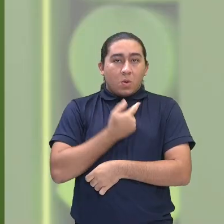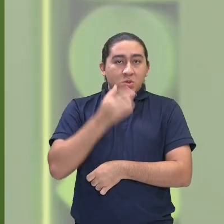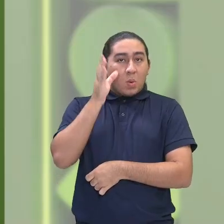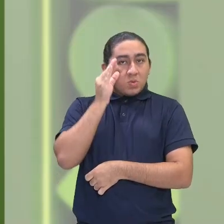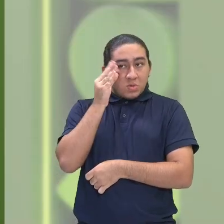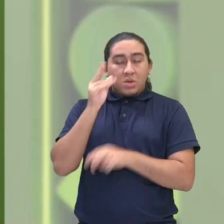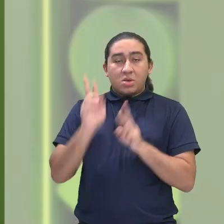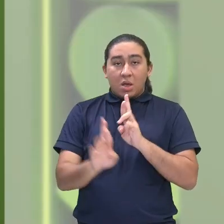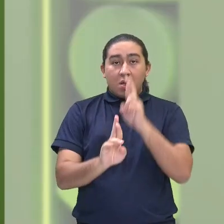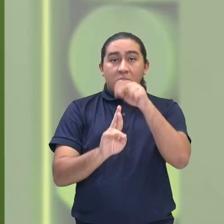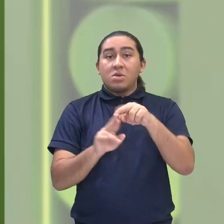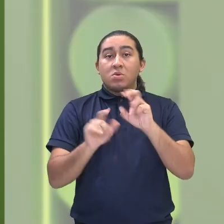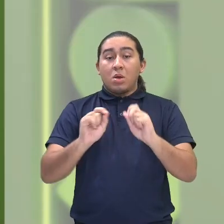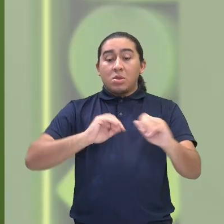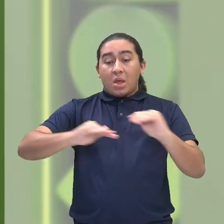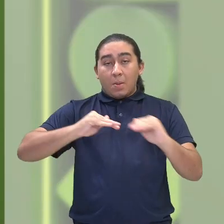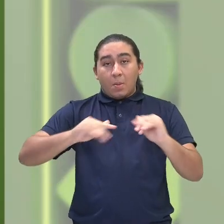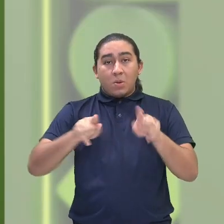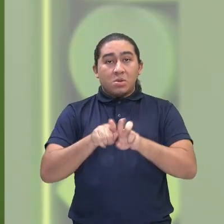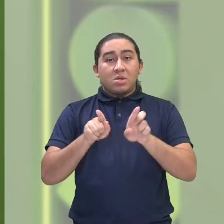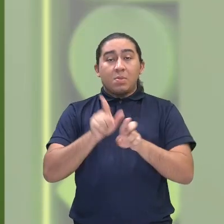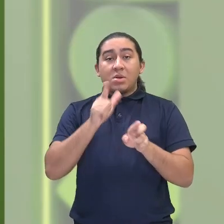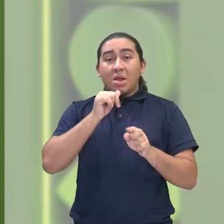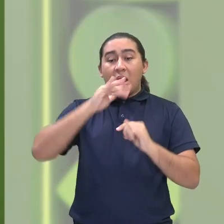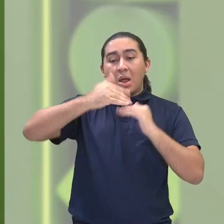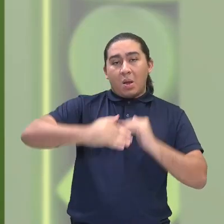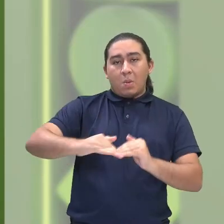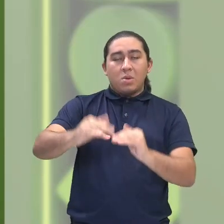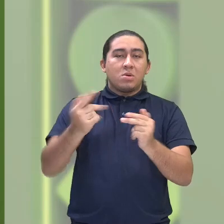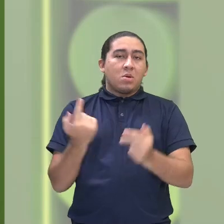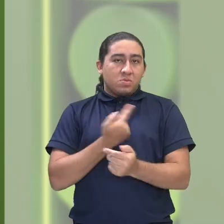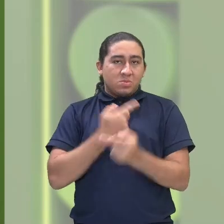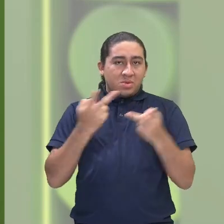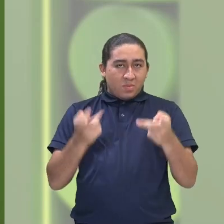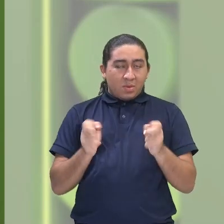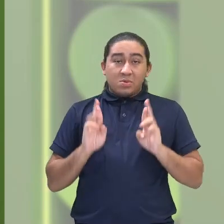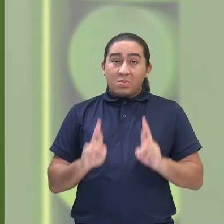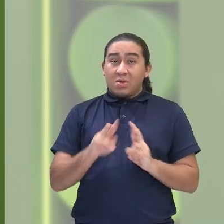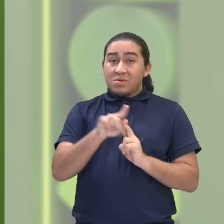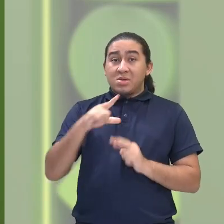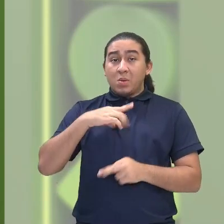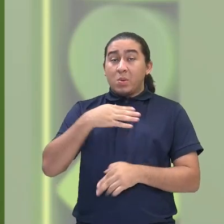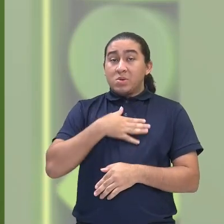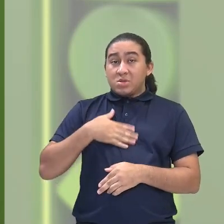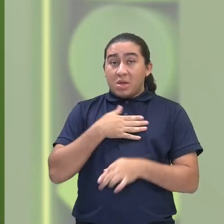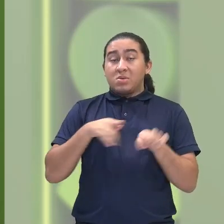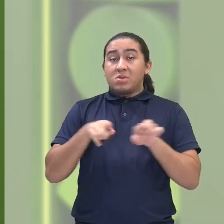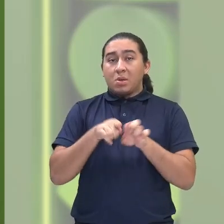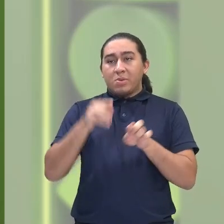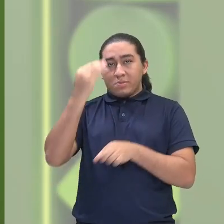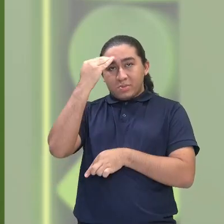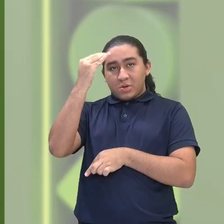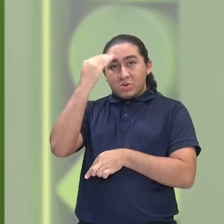né, sobre os terremotos e também os maremotos, como a gente pôde observar. Espero que vocês tenham gostado, tenham